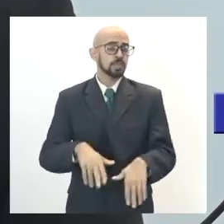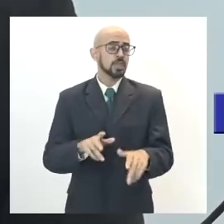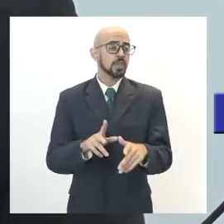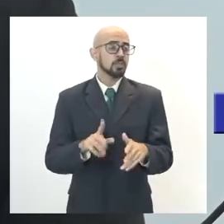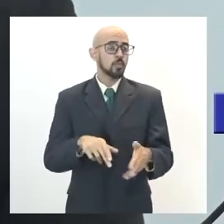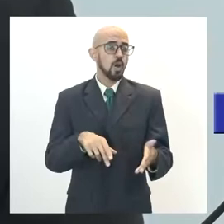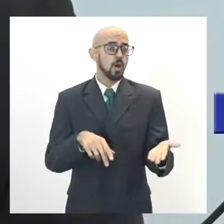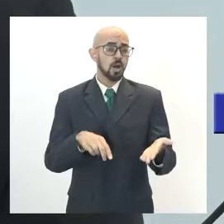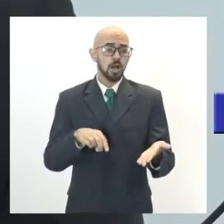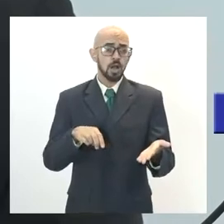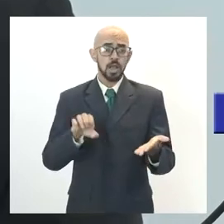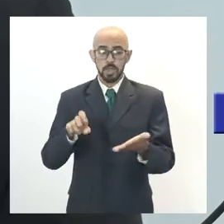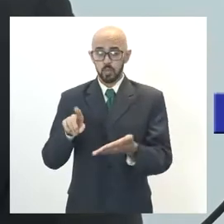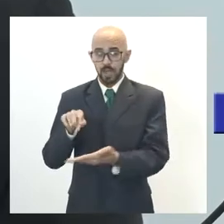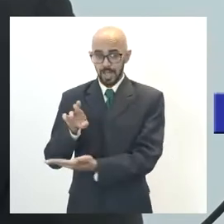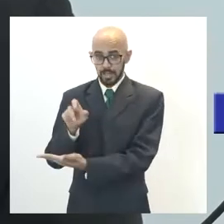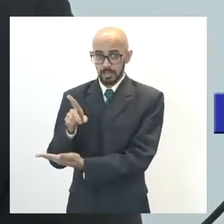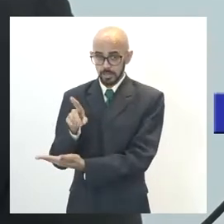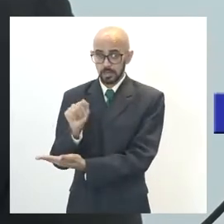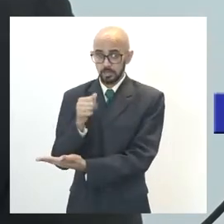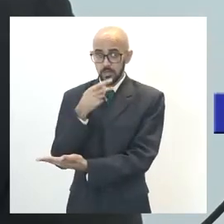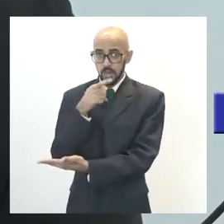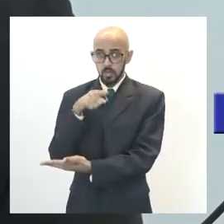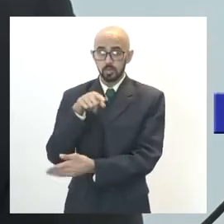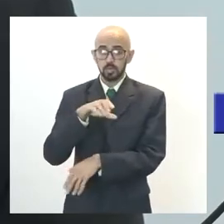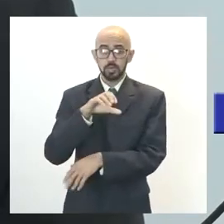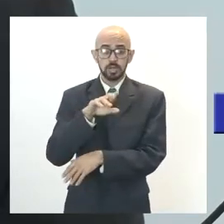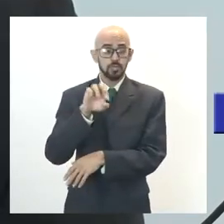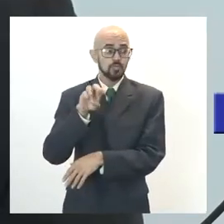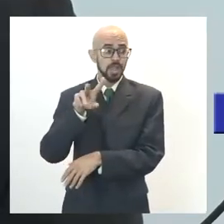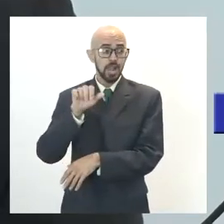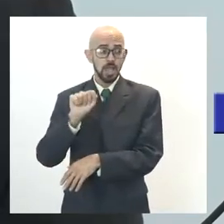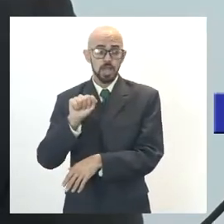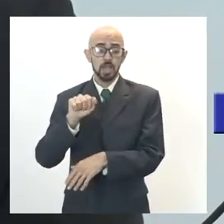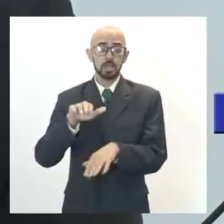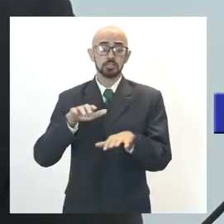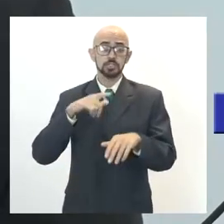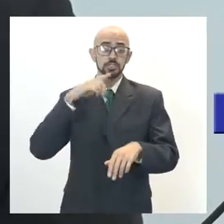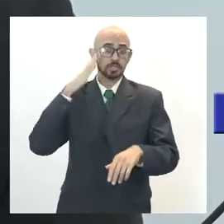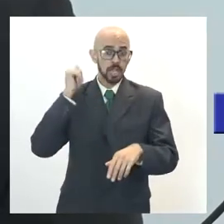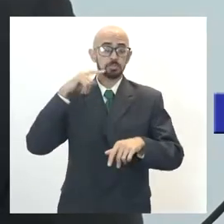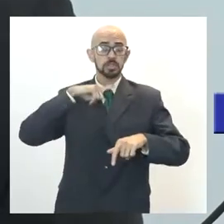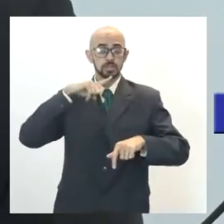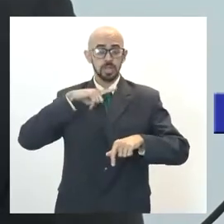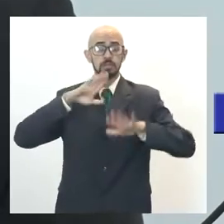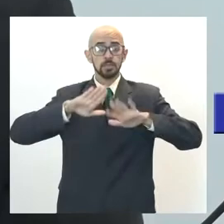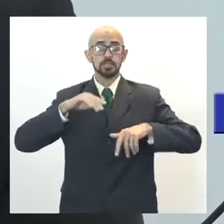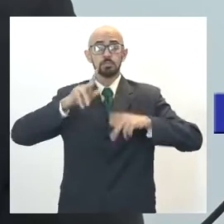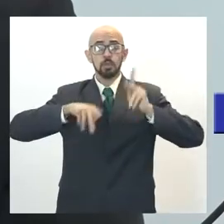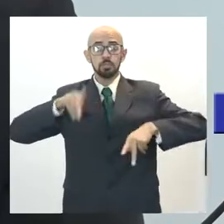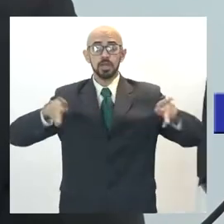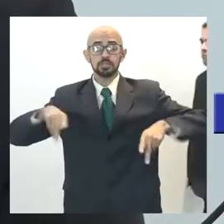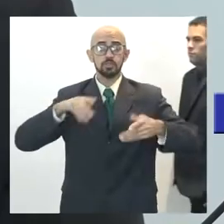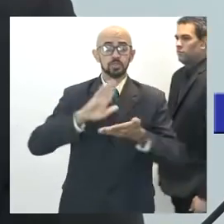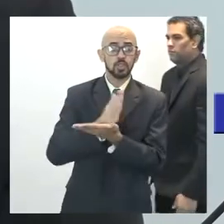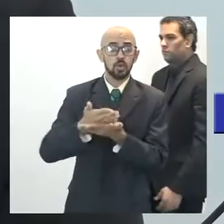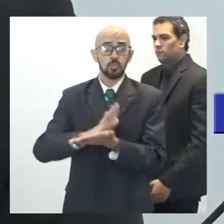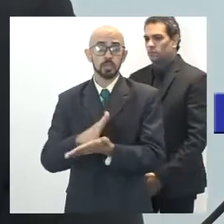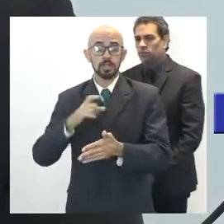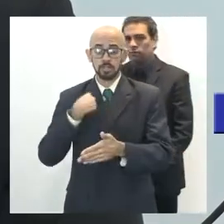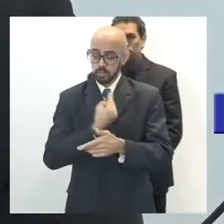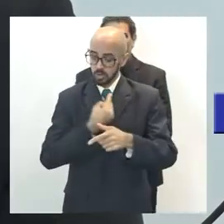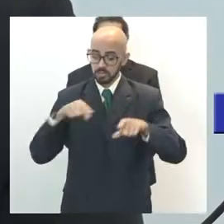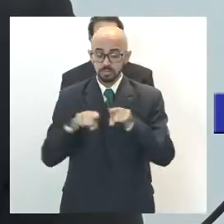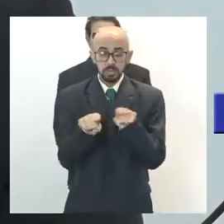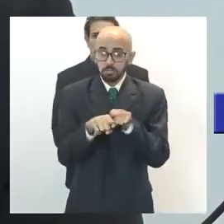uma série de outras questões que a gente acompanhando o nosso dia a dia e que é isso que a população fique incomodado no serviço porque nós aí os dois também